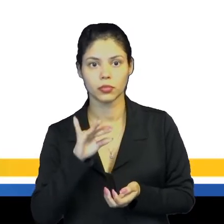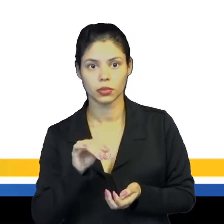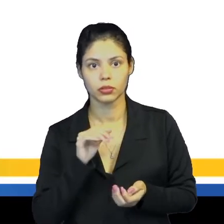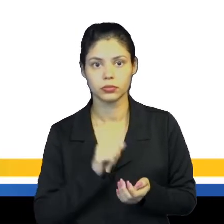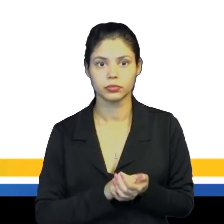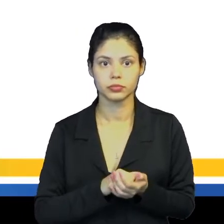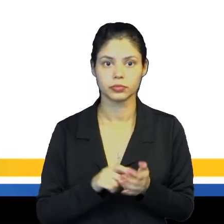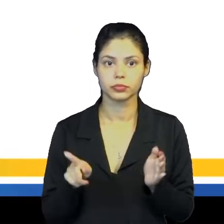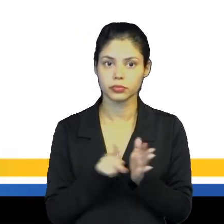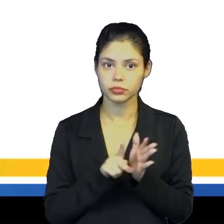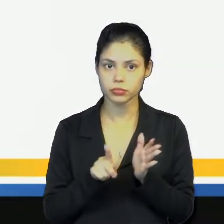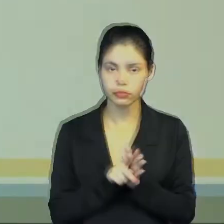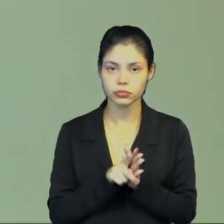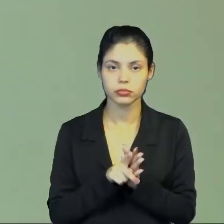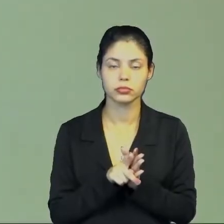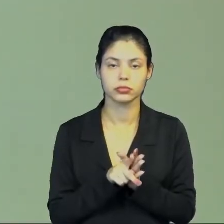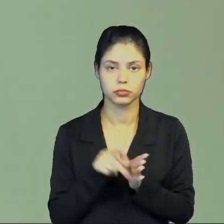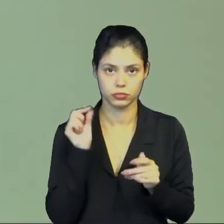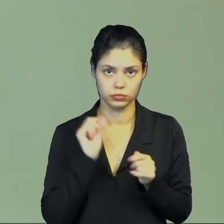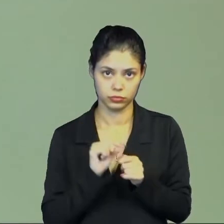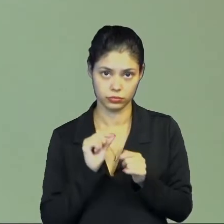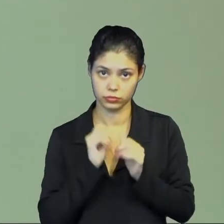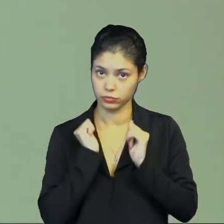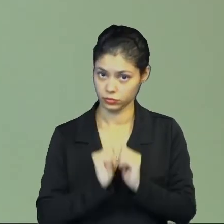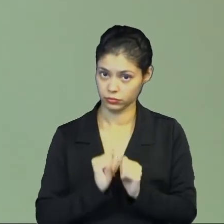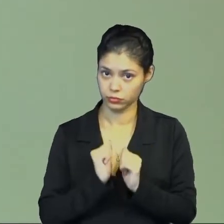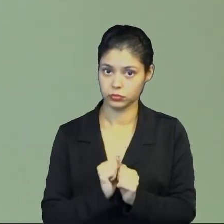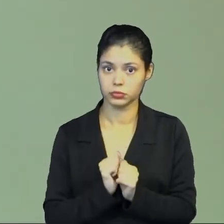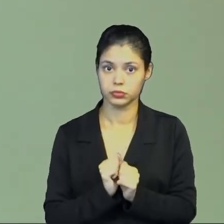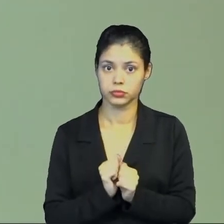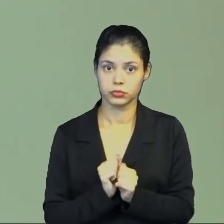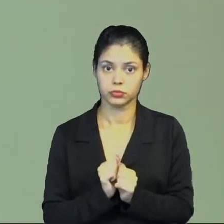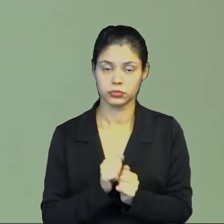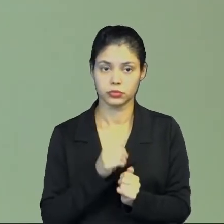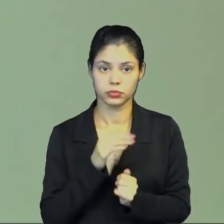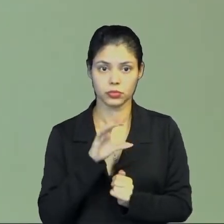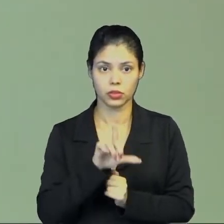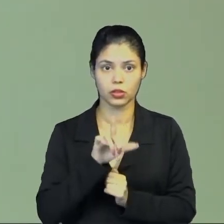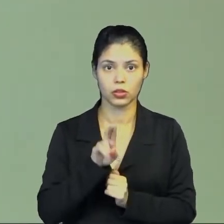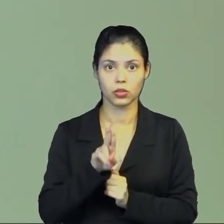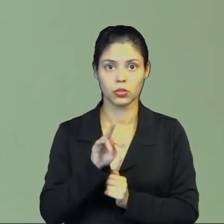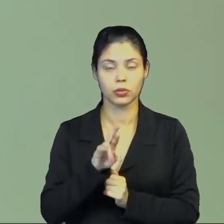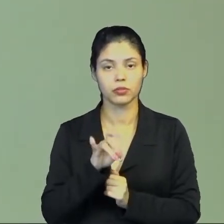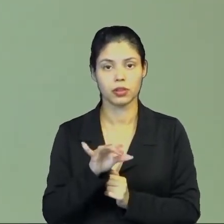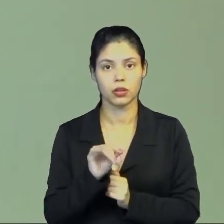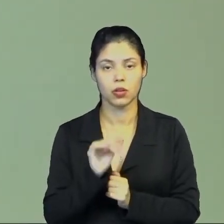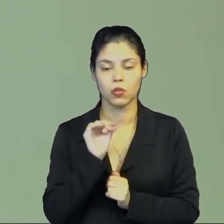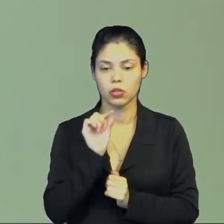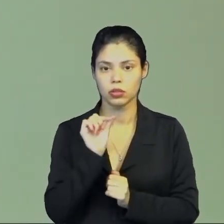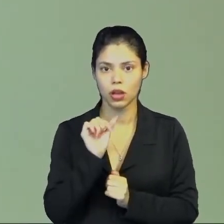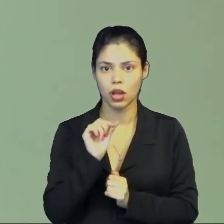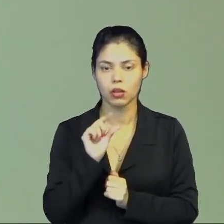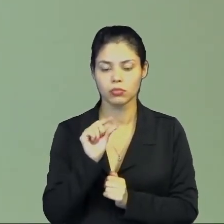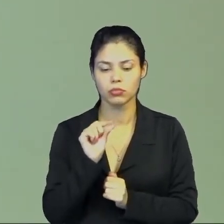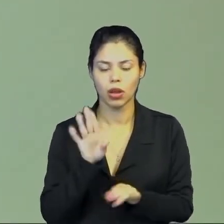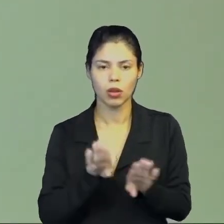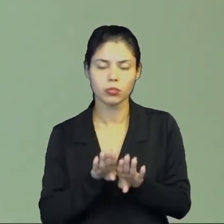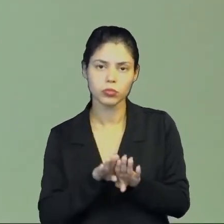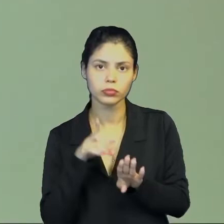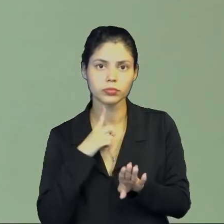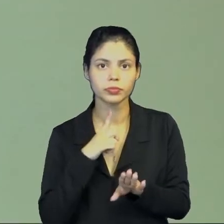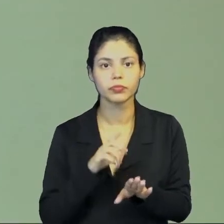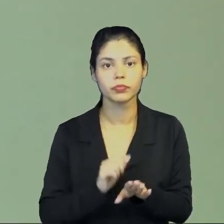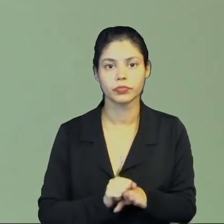Essa próstata justamente ela serve para poder aí lubrificar. Ela vai liberar um líquido, que é um líquido seminal, que ela